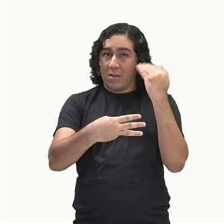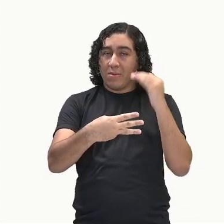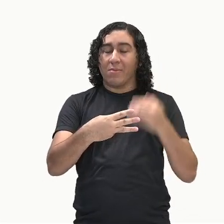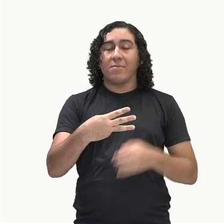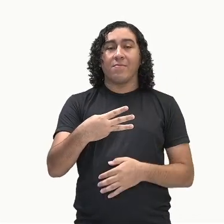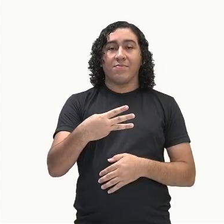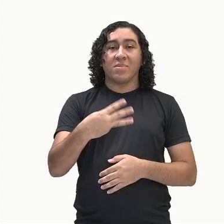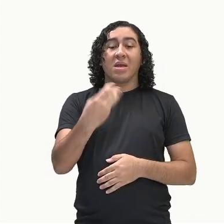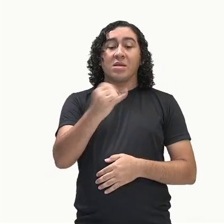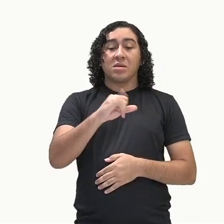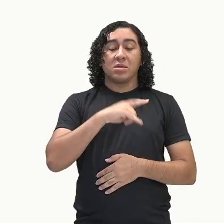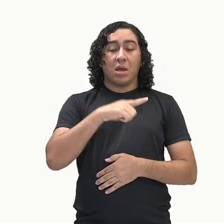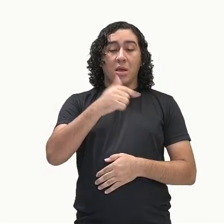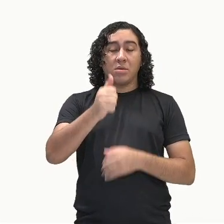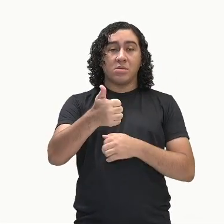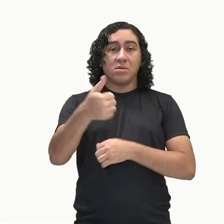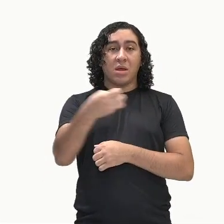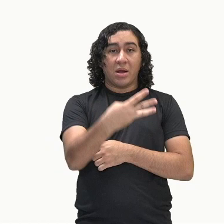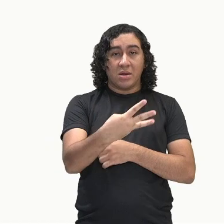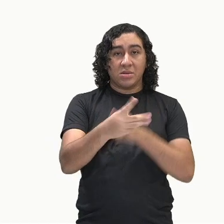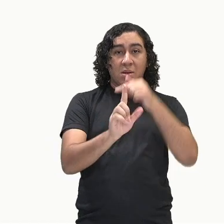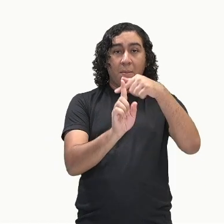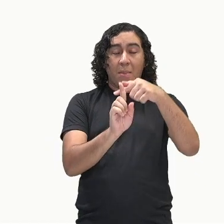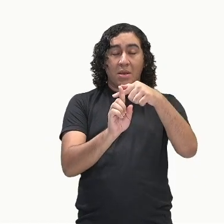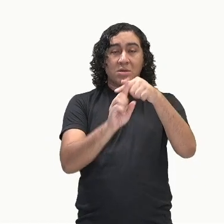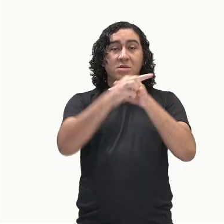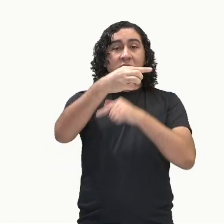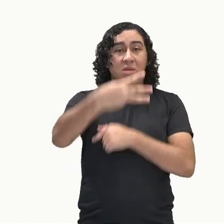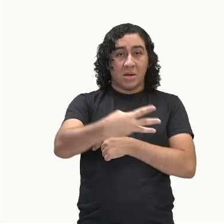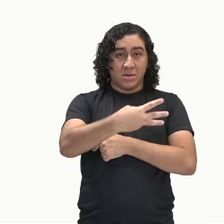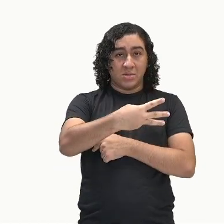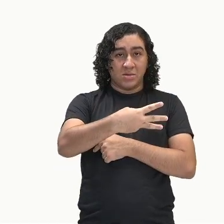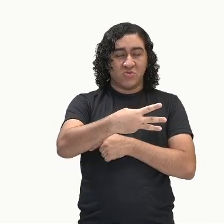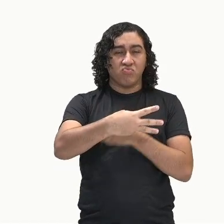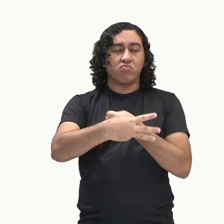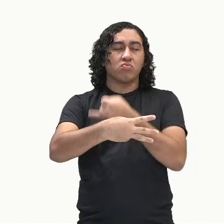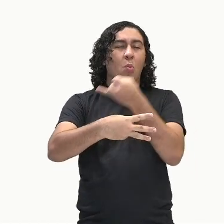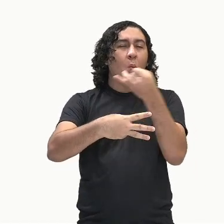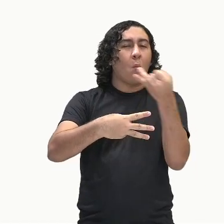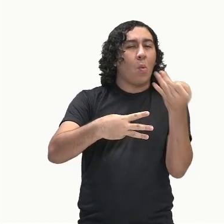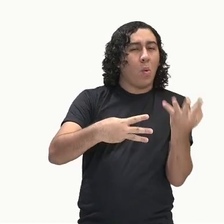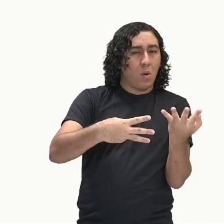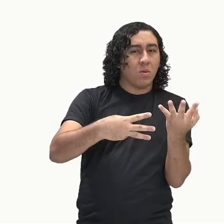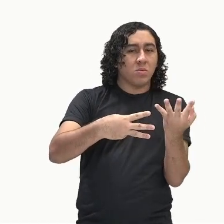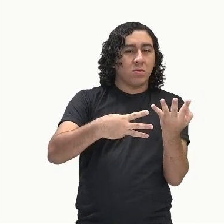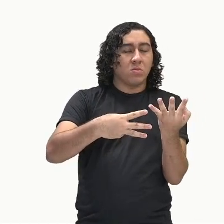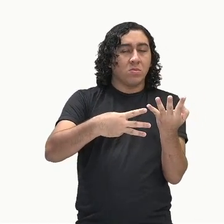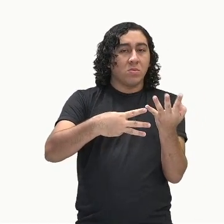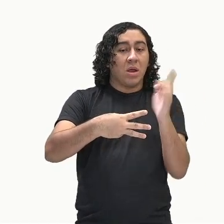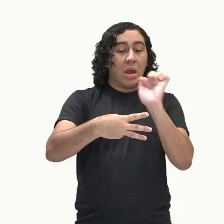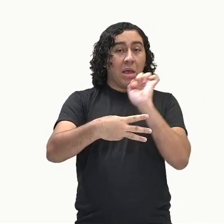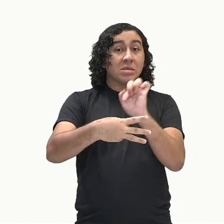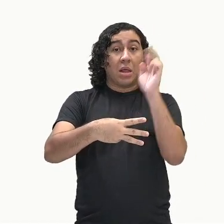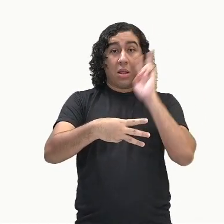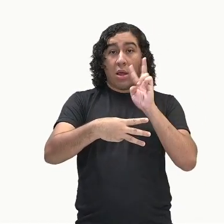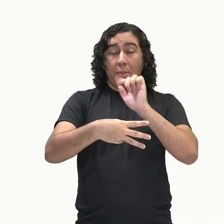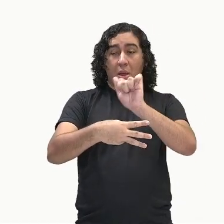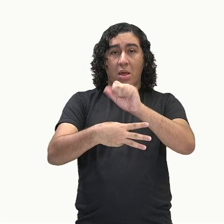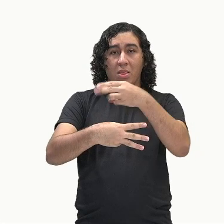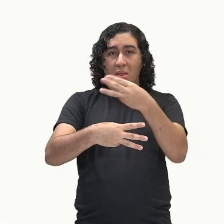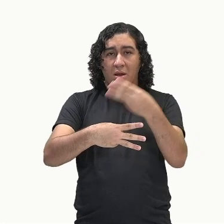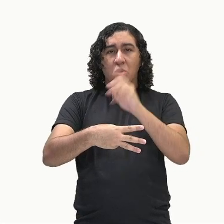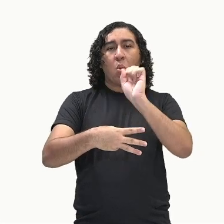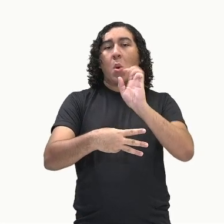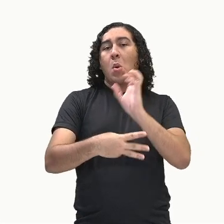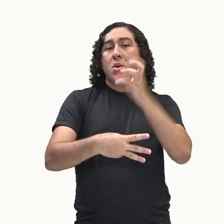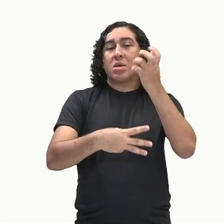Quando eu acrescentar mais 3 unidades a esse termo, que é o A3, né? O que vai acontecer? Eu